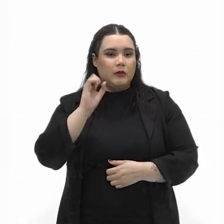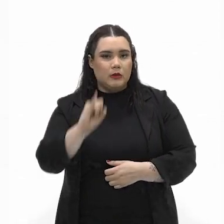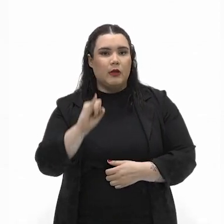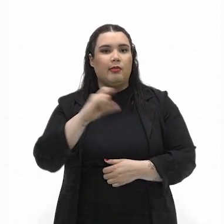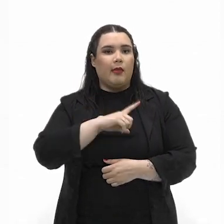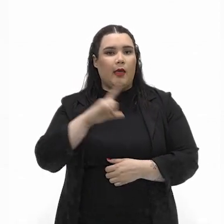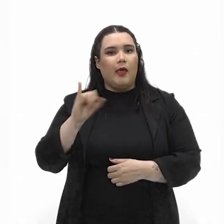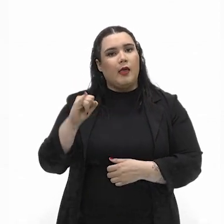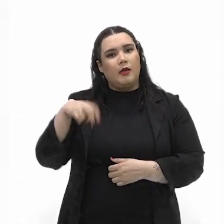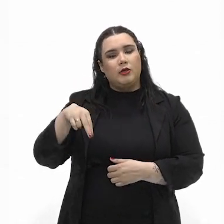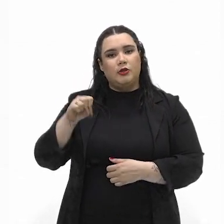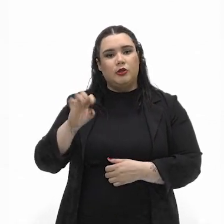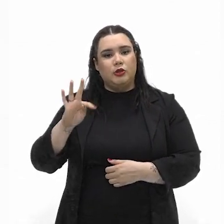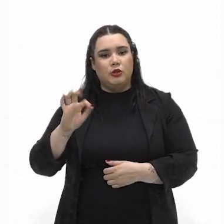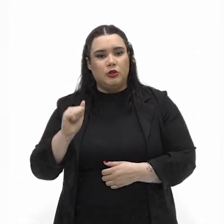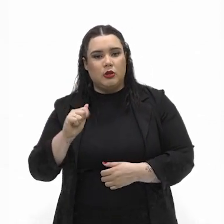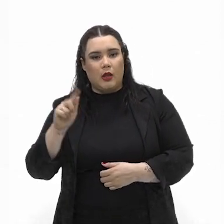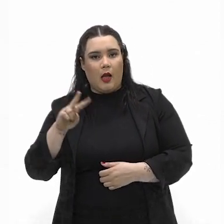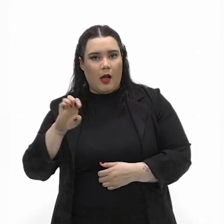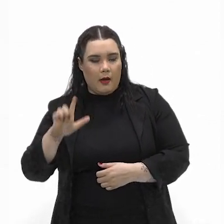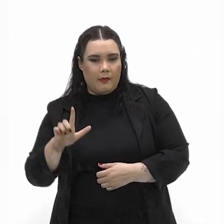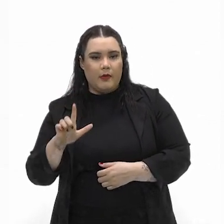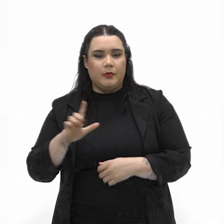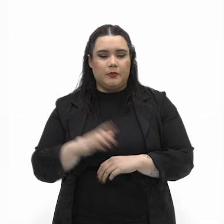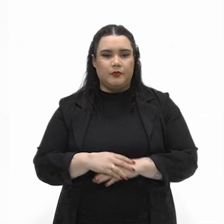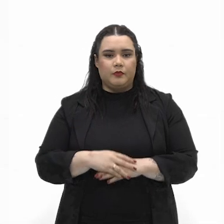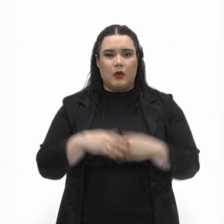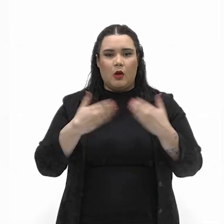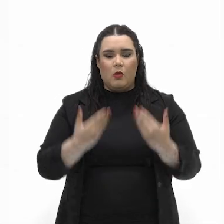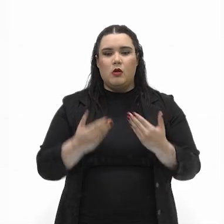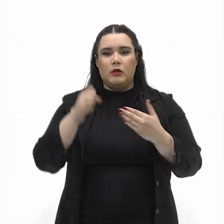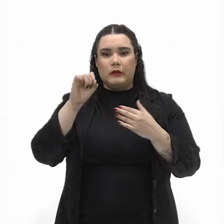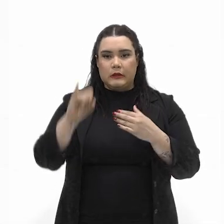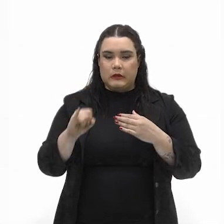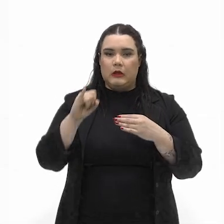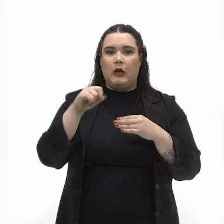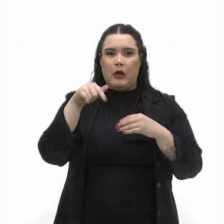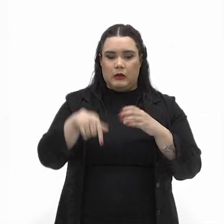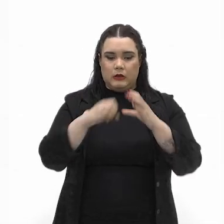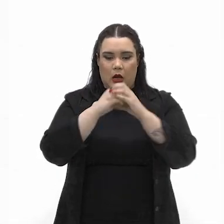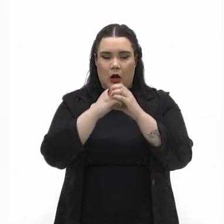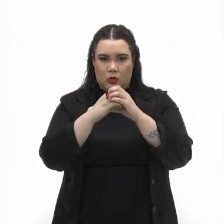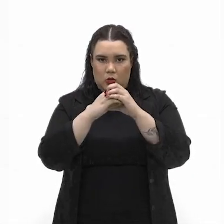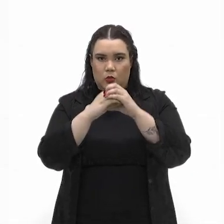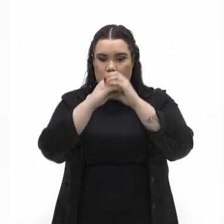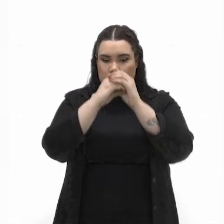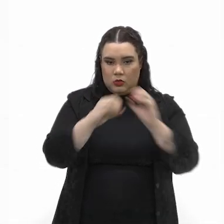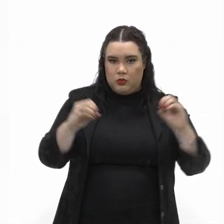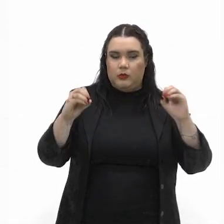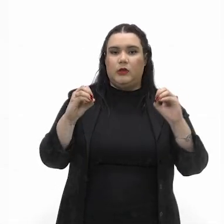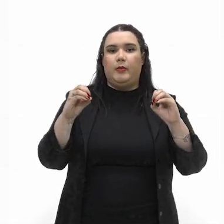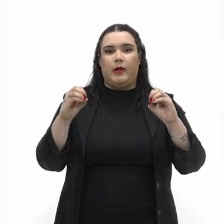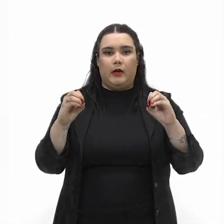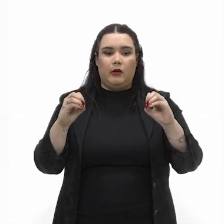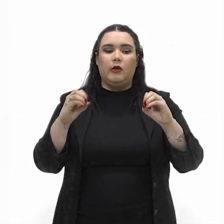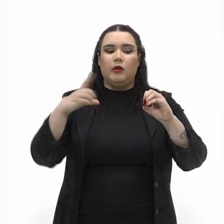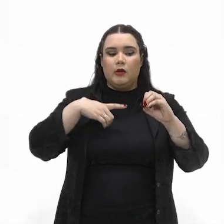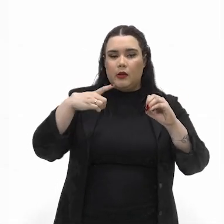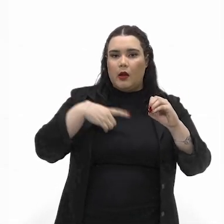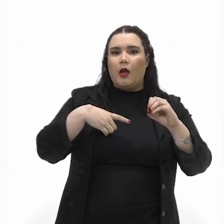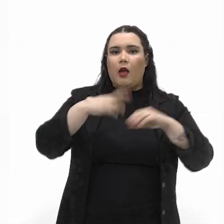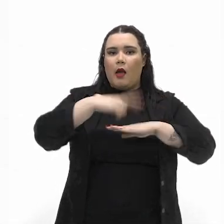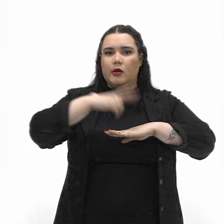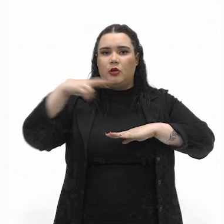decair, nós vamos ter a criação de radiação, tá? Radiação. Mas que tipo